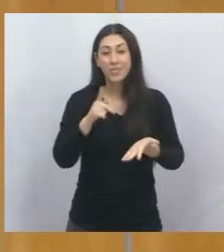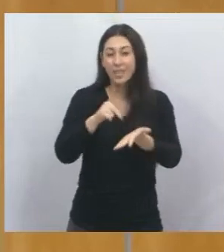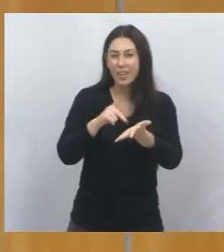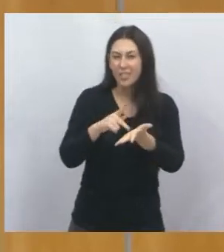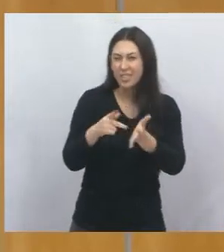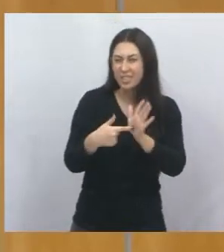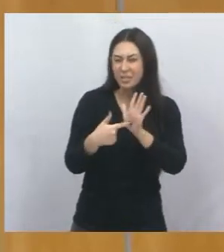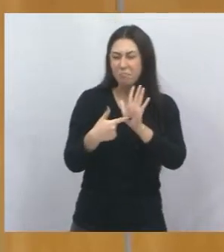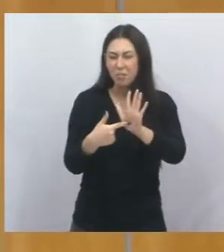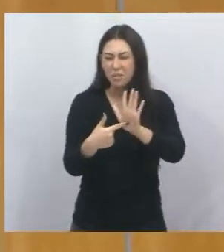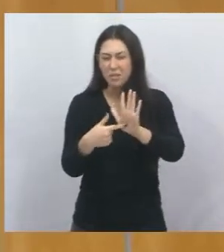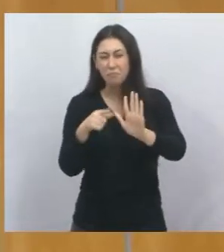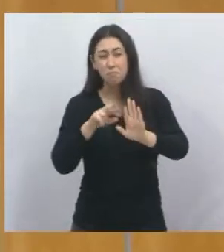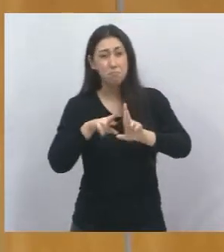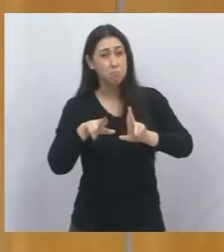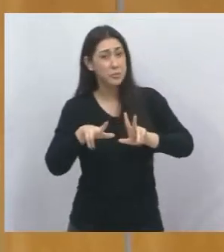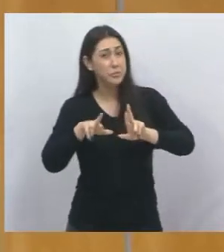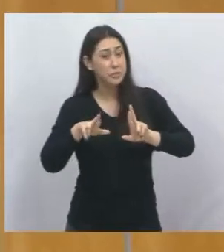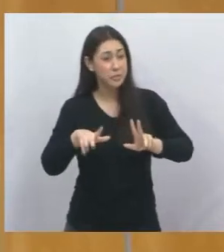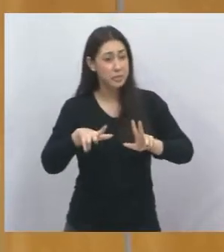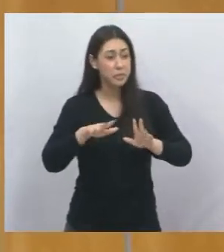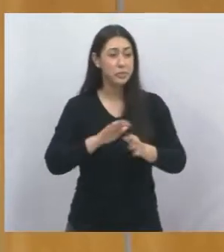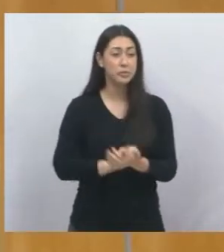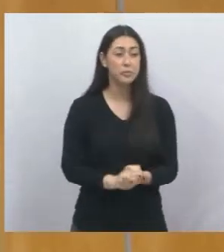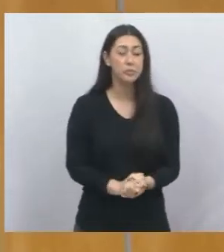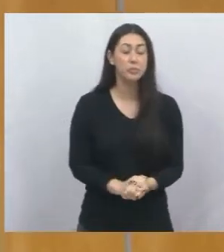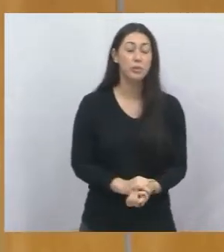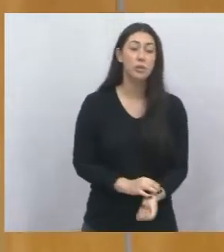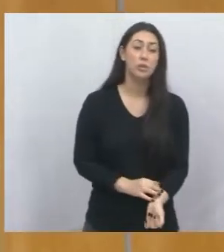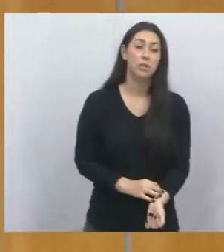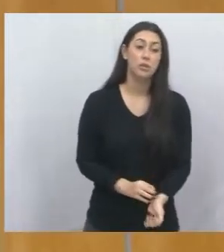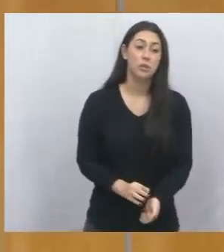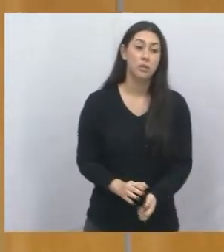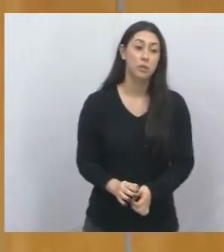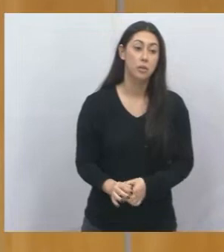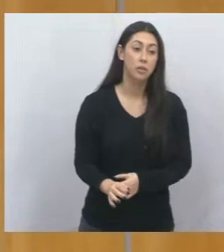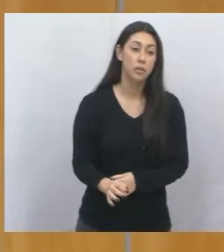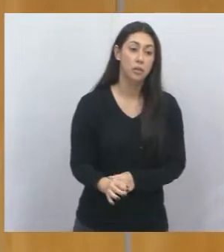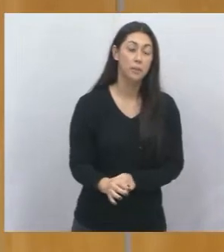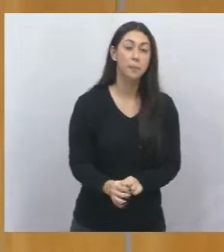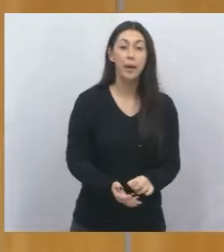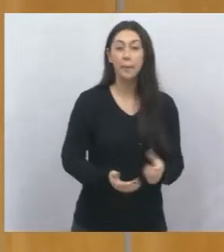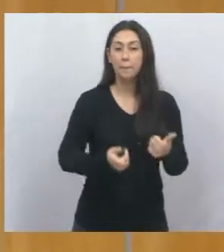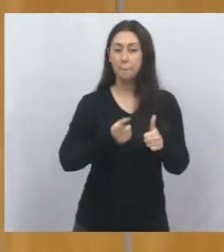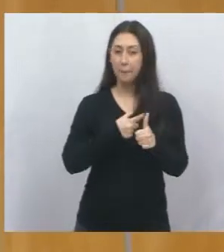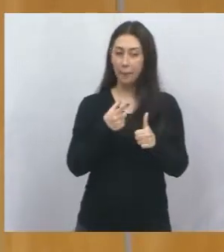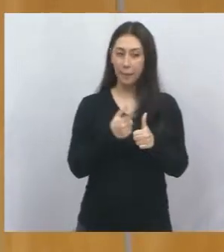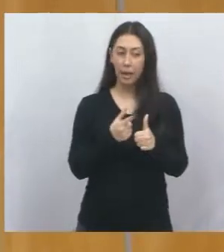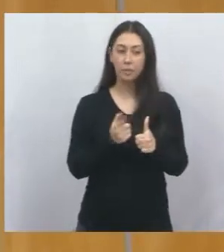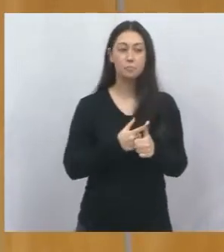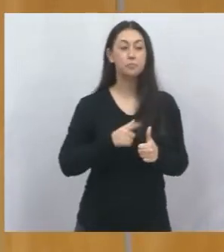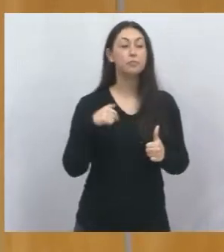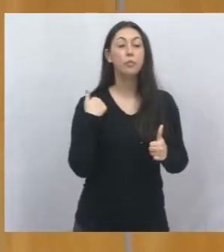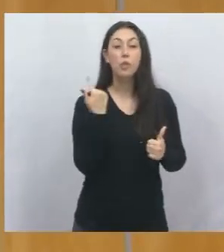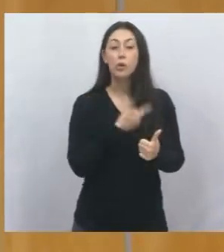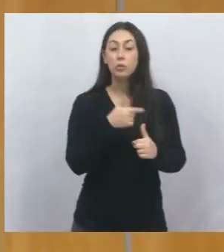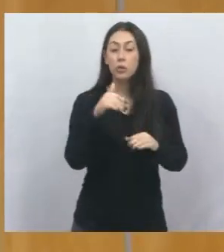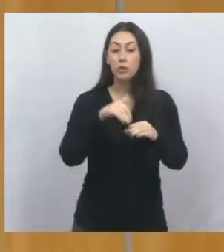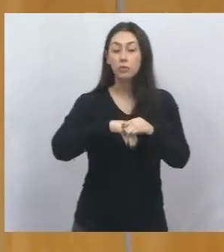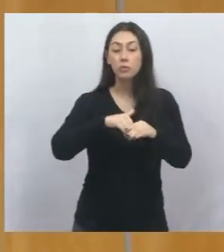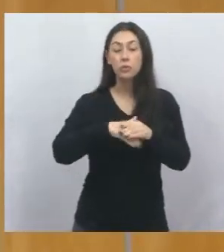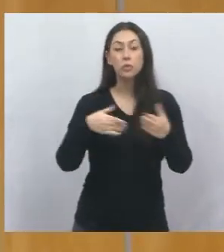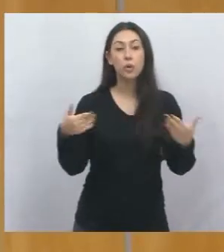verdade chegar aos seus ouvidos. Então, vamos à primeira verdade. O que nós estamos votando